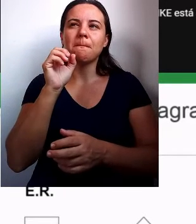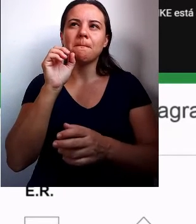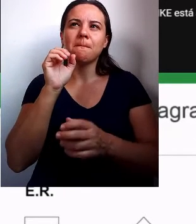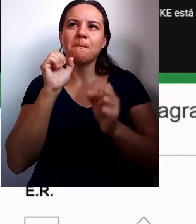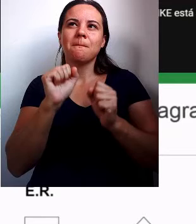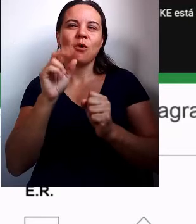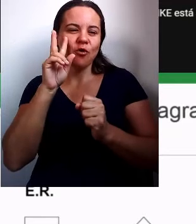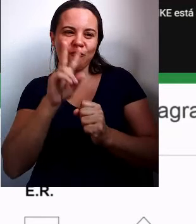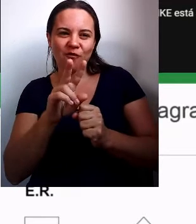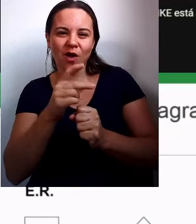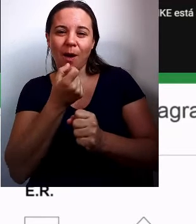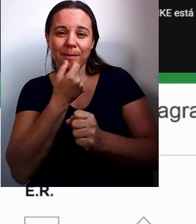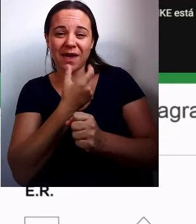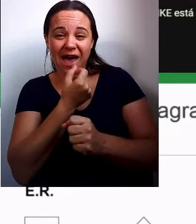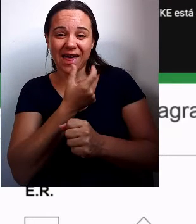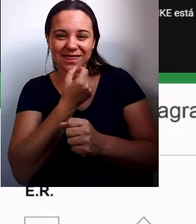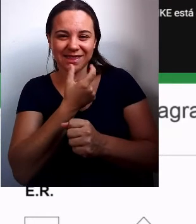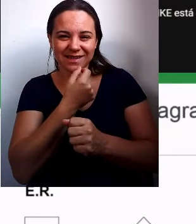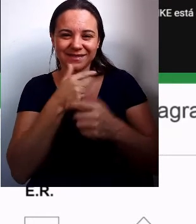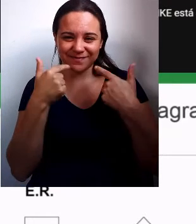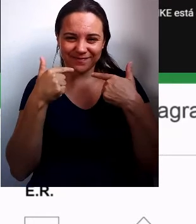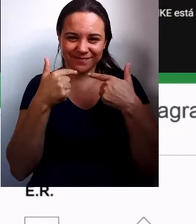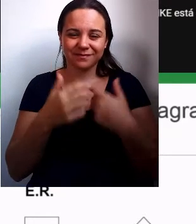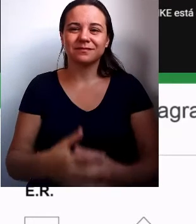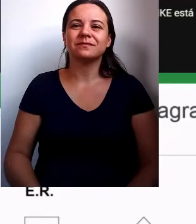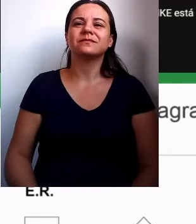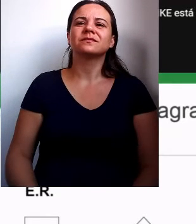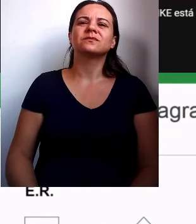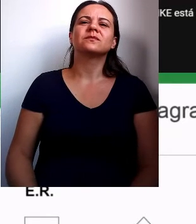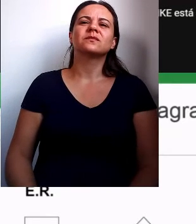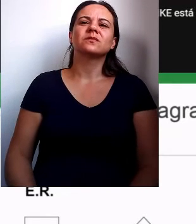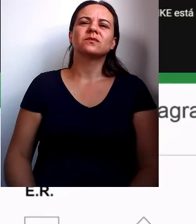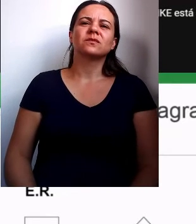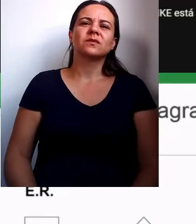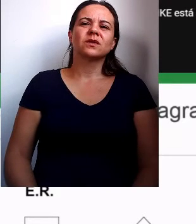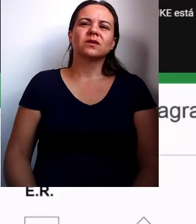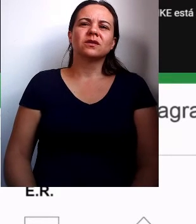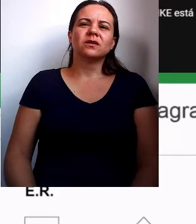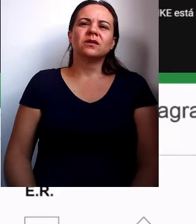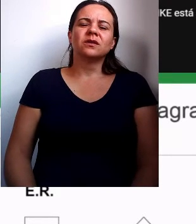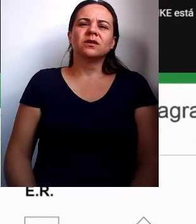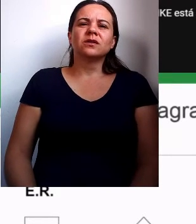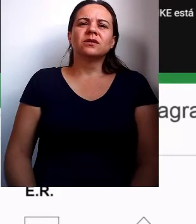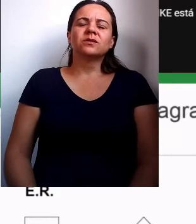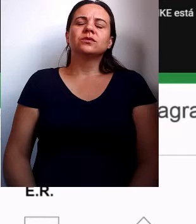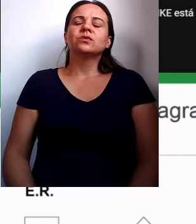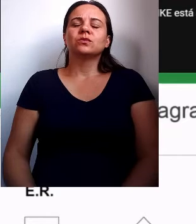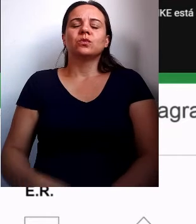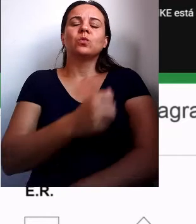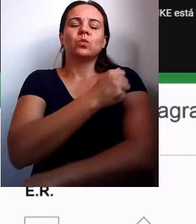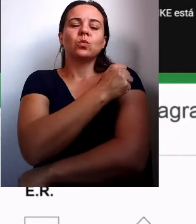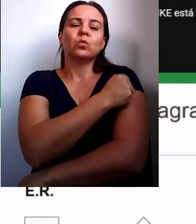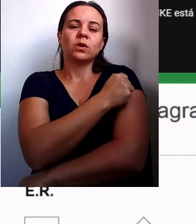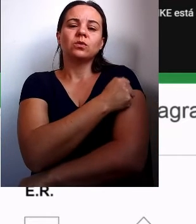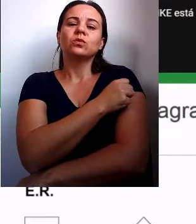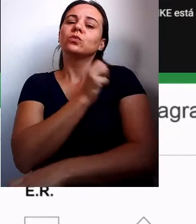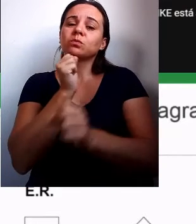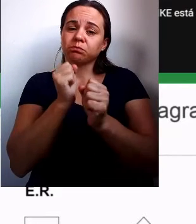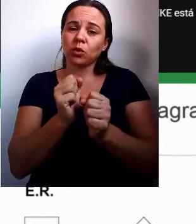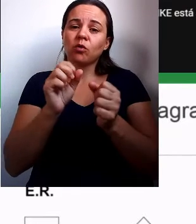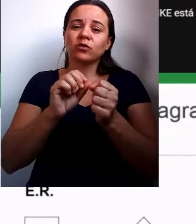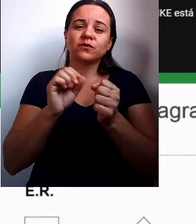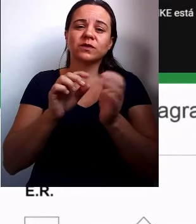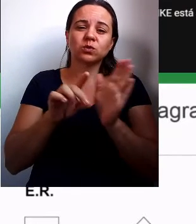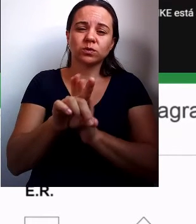piada. Então, um aluno pode executar o quiz ou